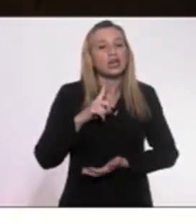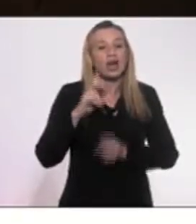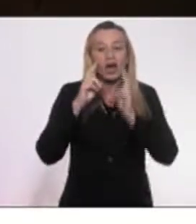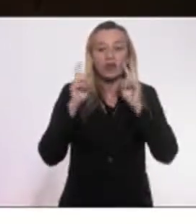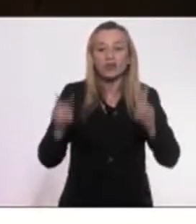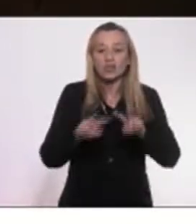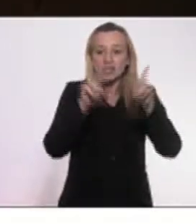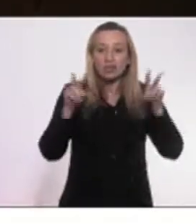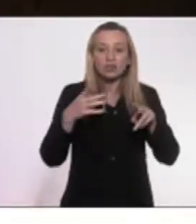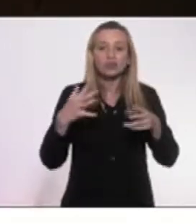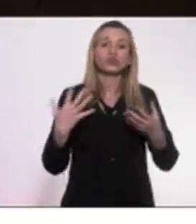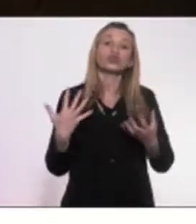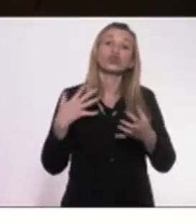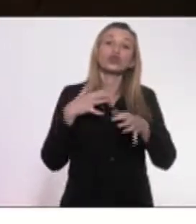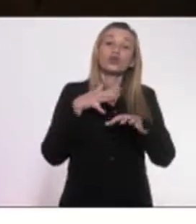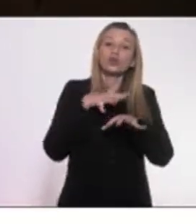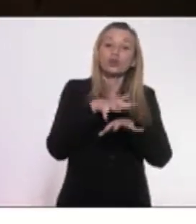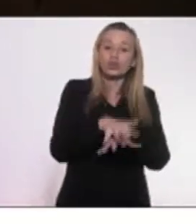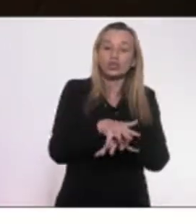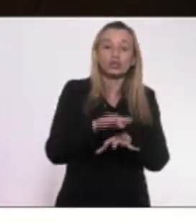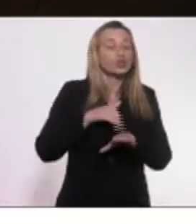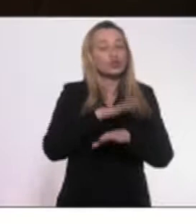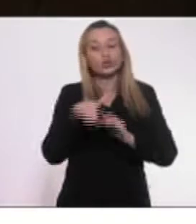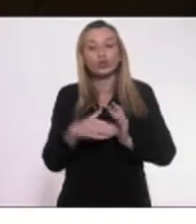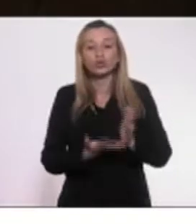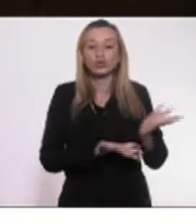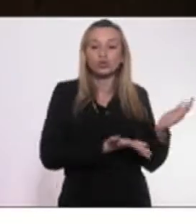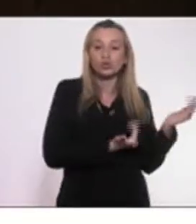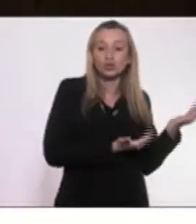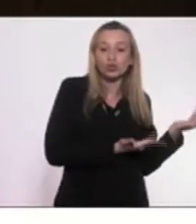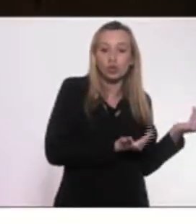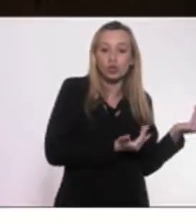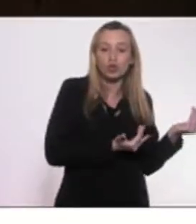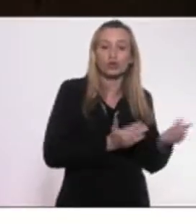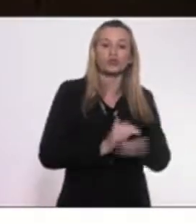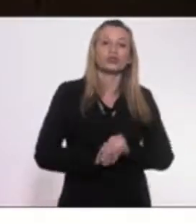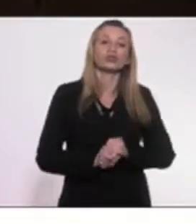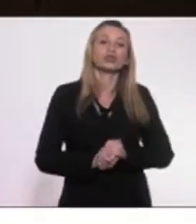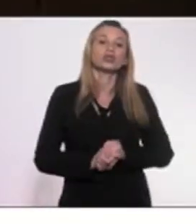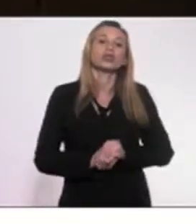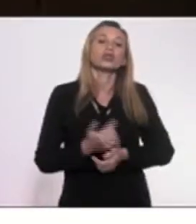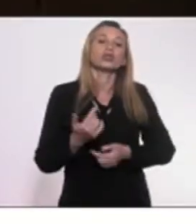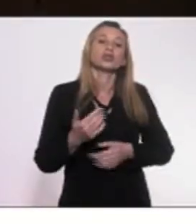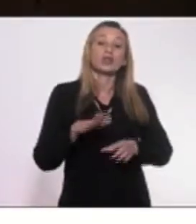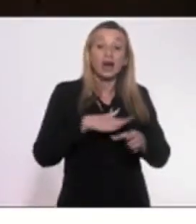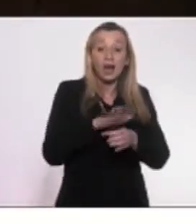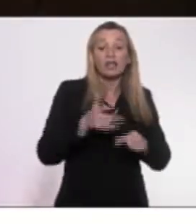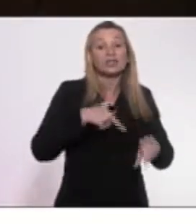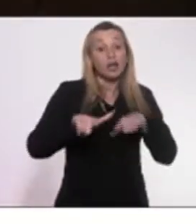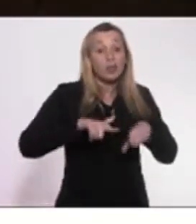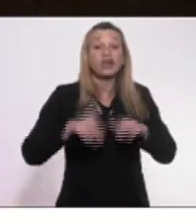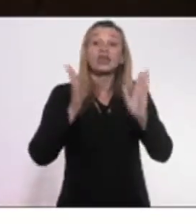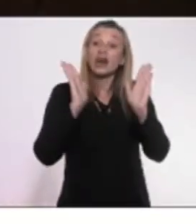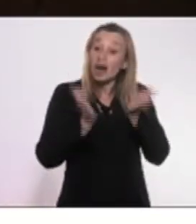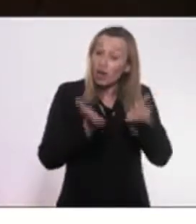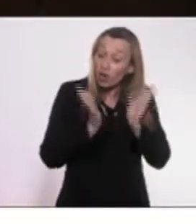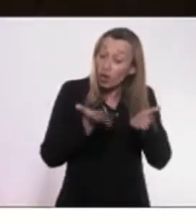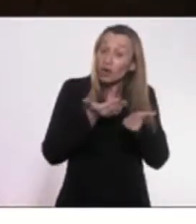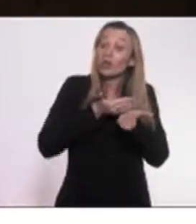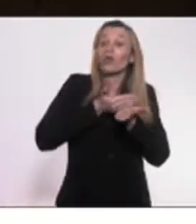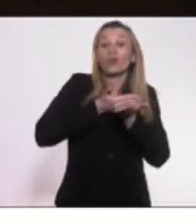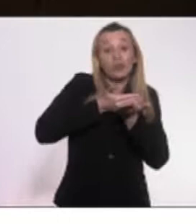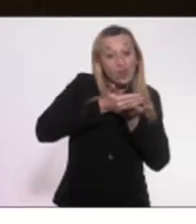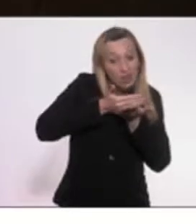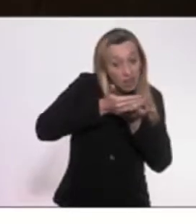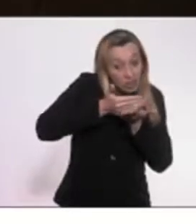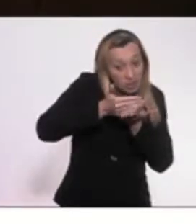de incluir todo jovem no combalido mercado de trabalho que agora começa